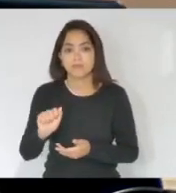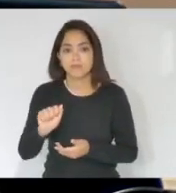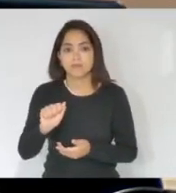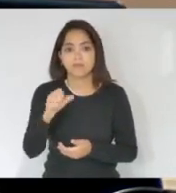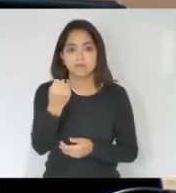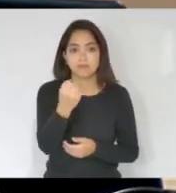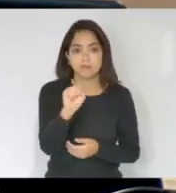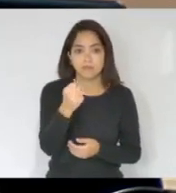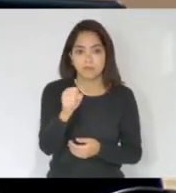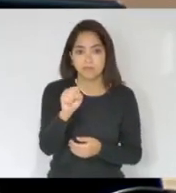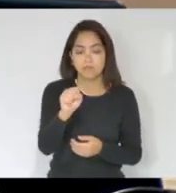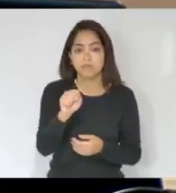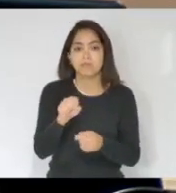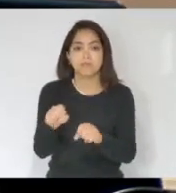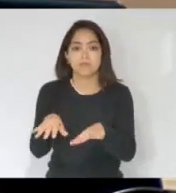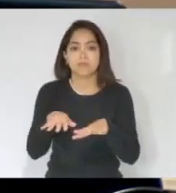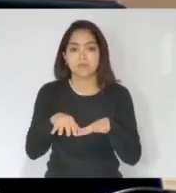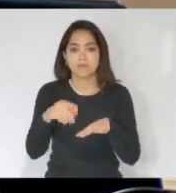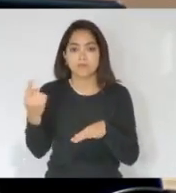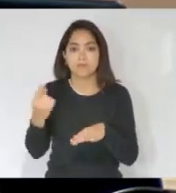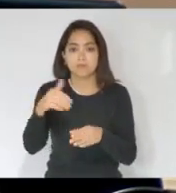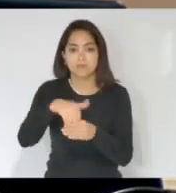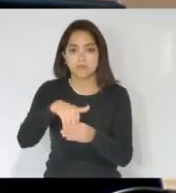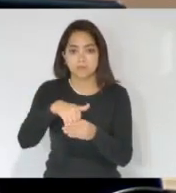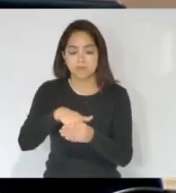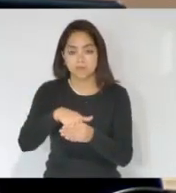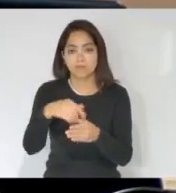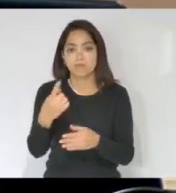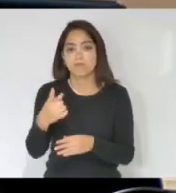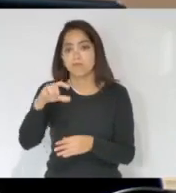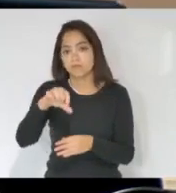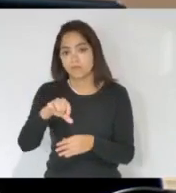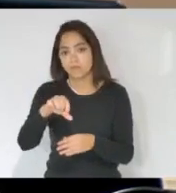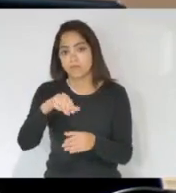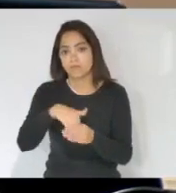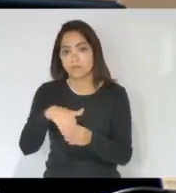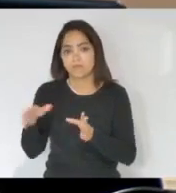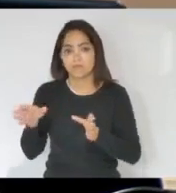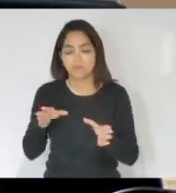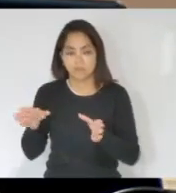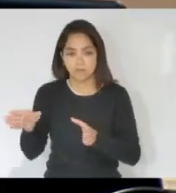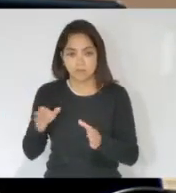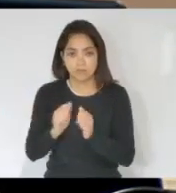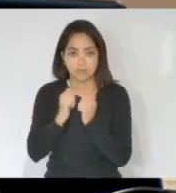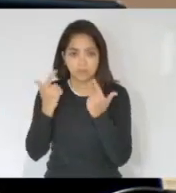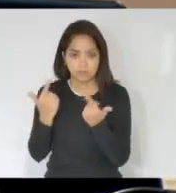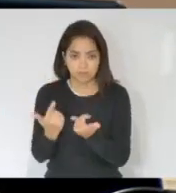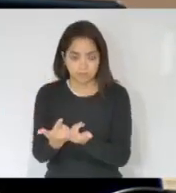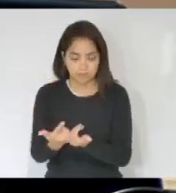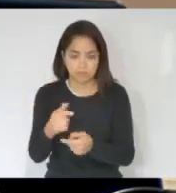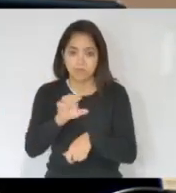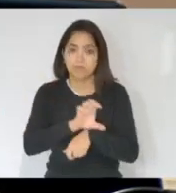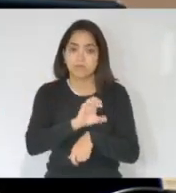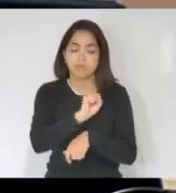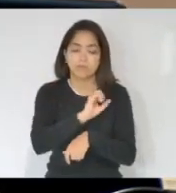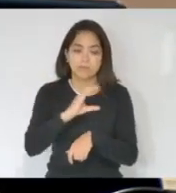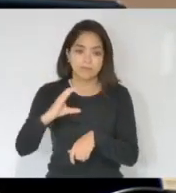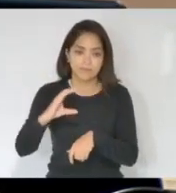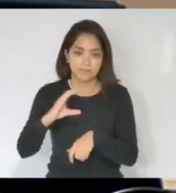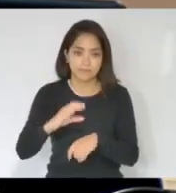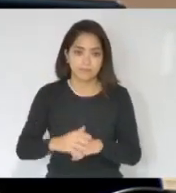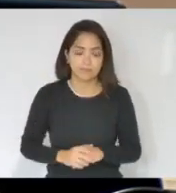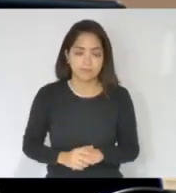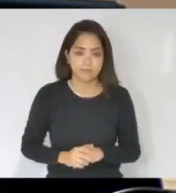sessão extraordinária da 1ª sessão legislativa da 19ª legislatura da Assembleia Legislativa do Estado de